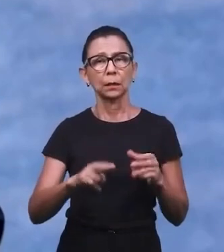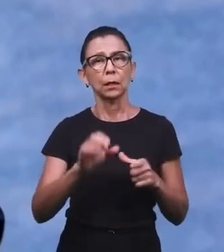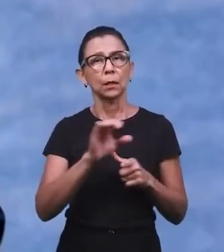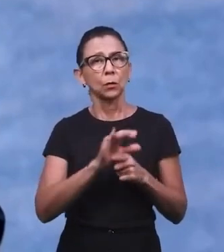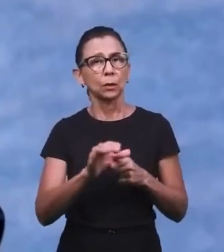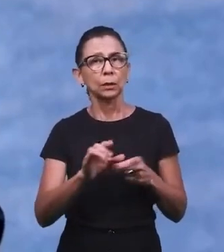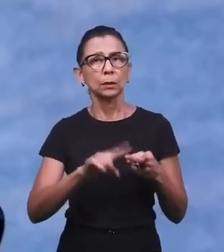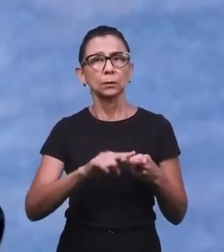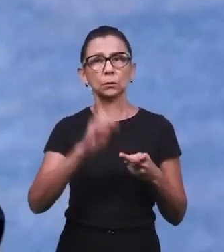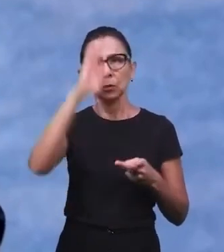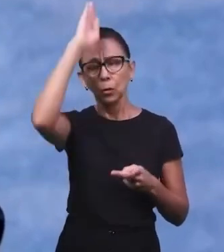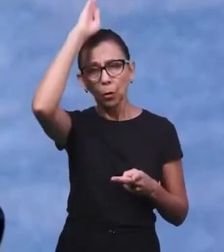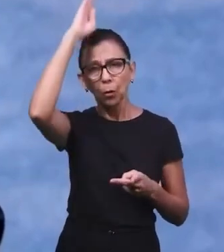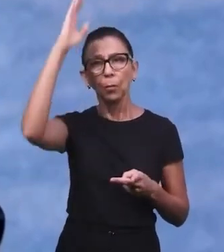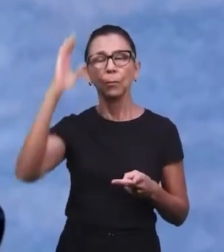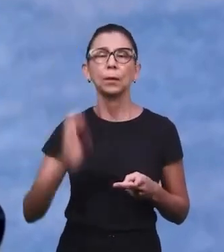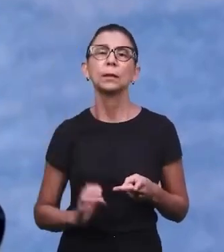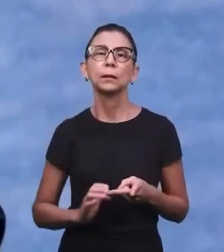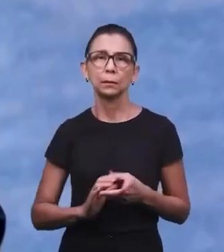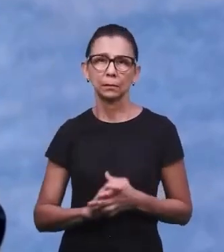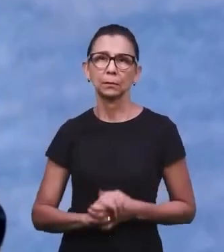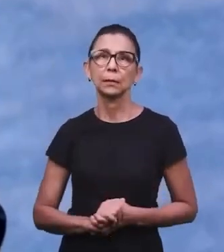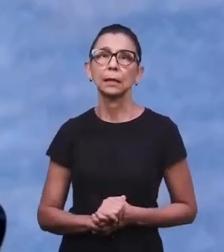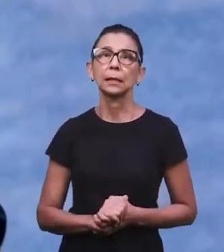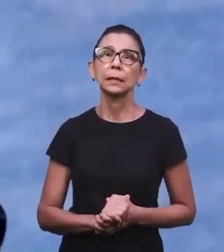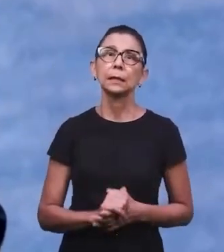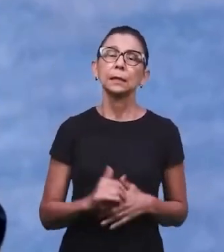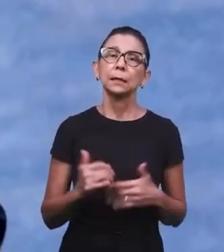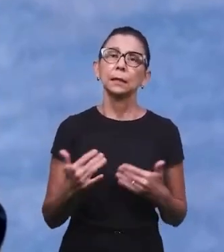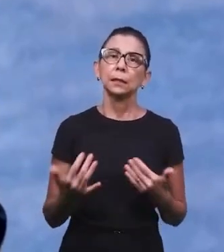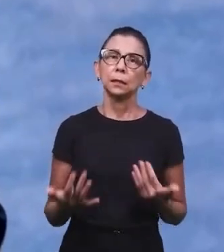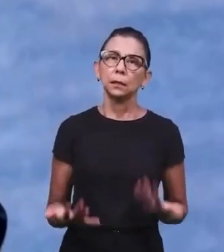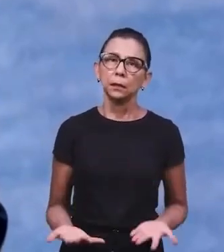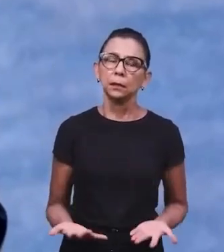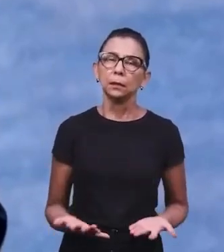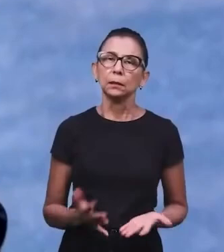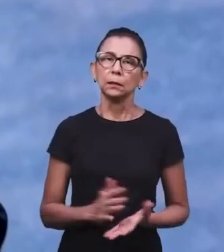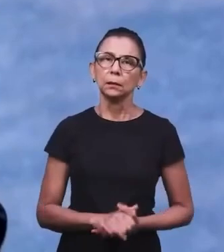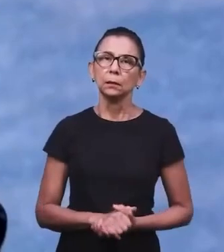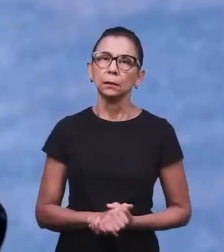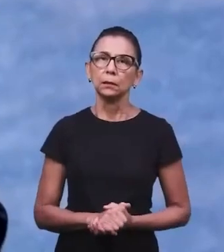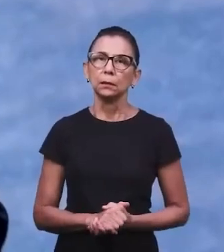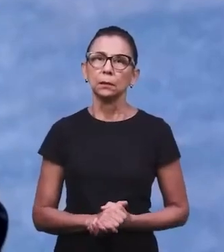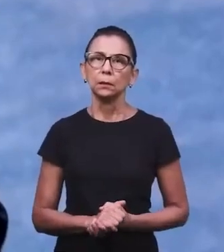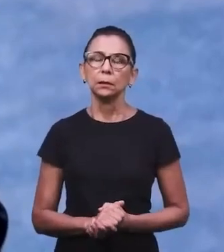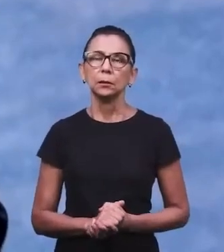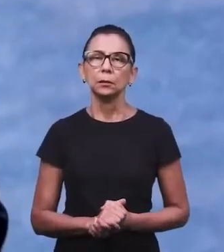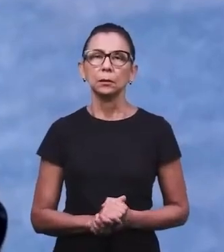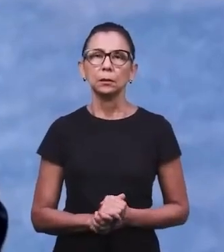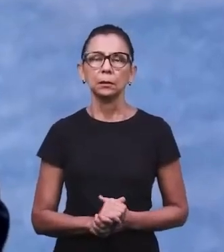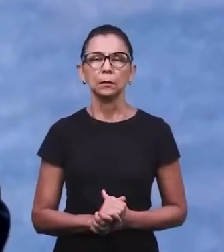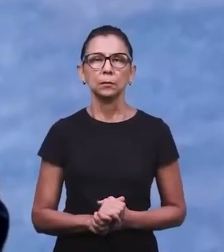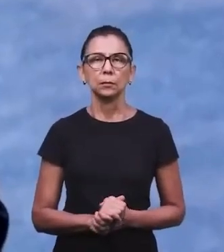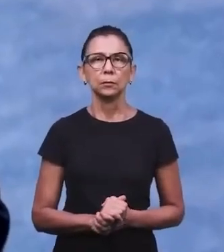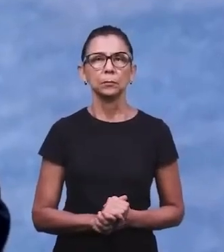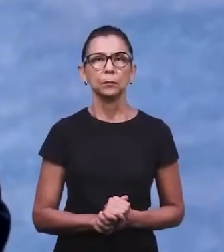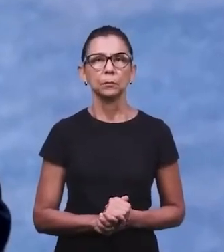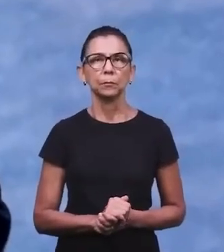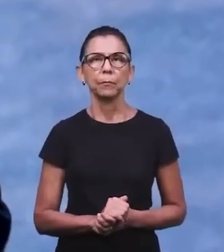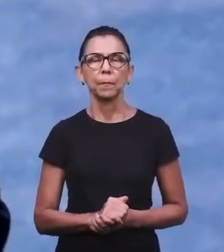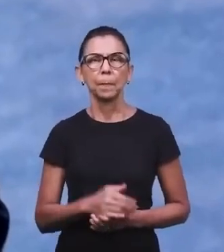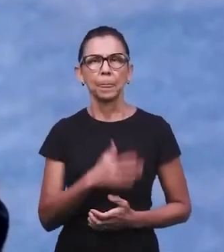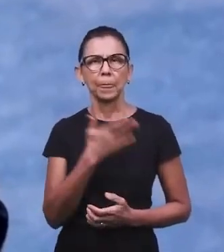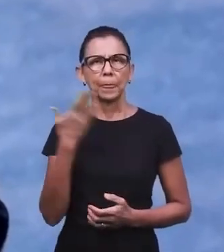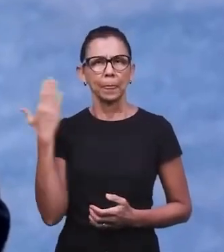mostra que era um mundo bastante dominado pela o secularismo Né por aquele O deus desse século